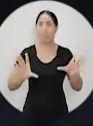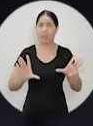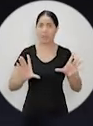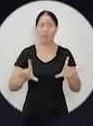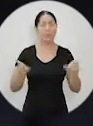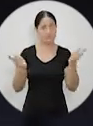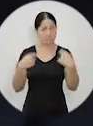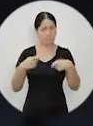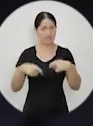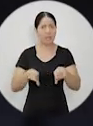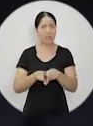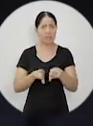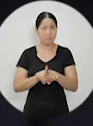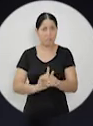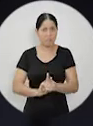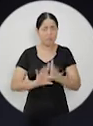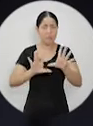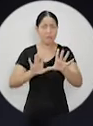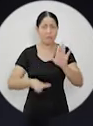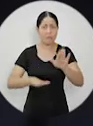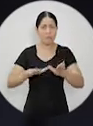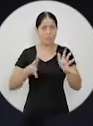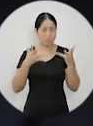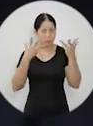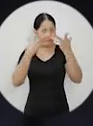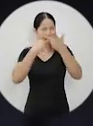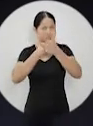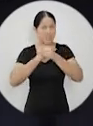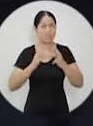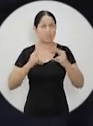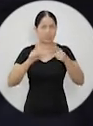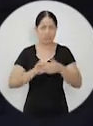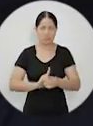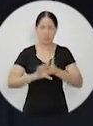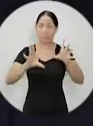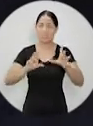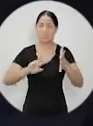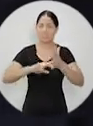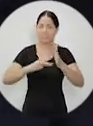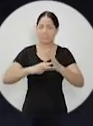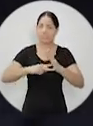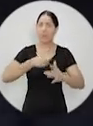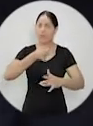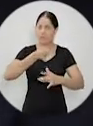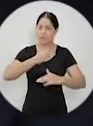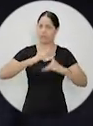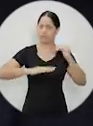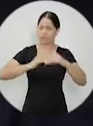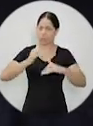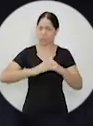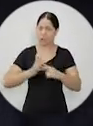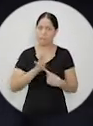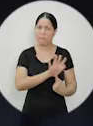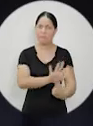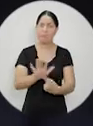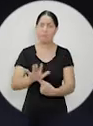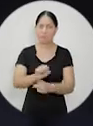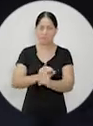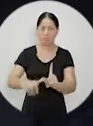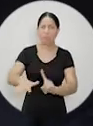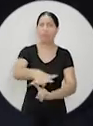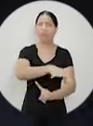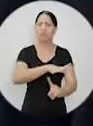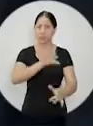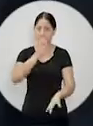possibilidade das democracias, talvez a maior beleza das democracias é que a imprensa tem a liberdade de mostrar à população,